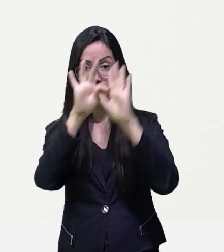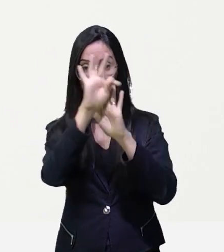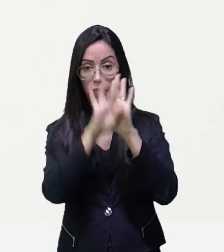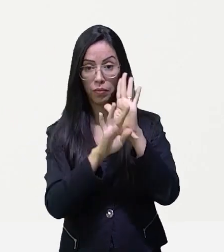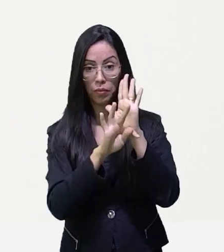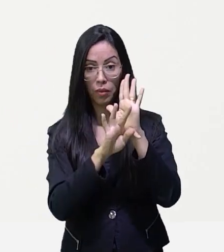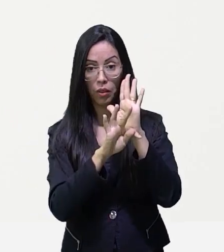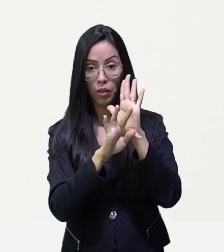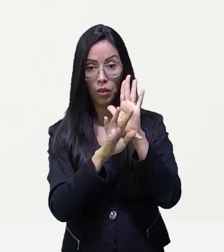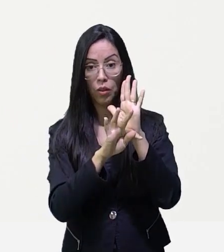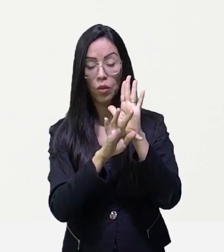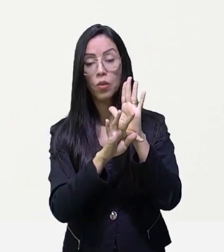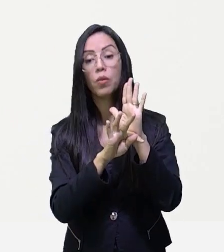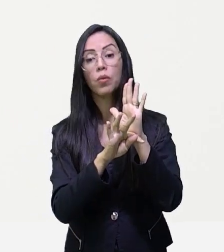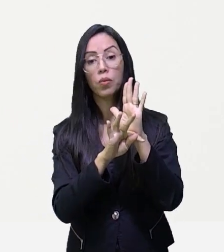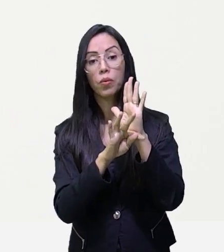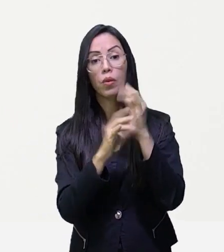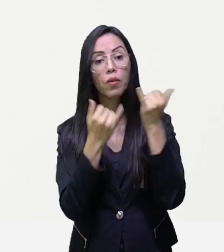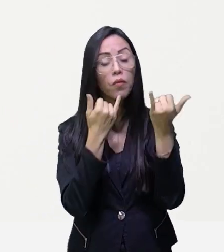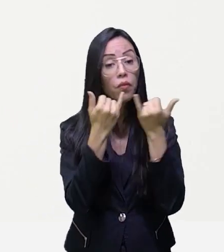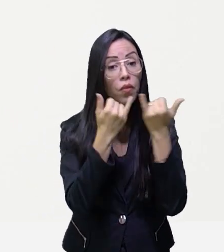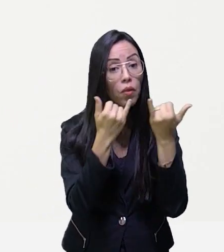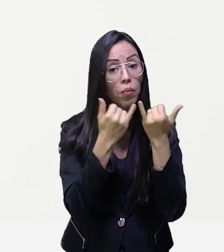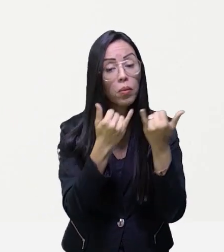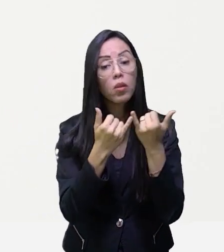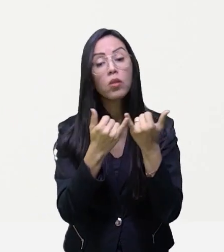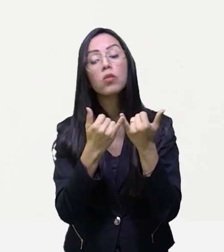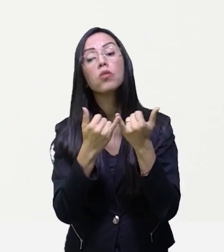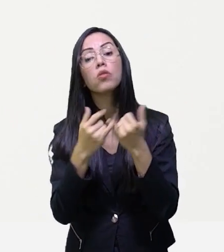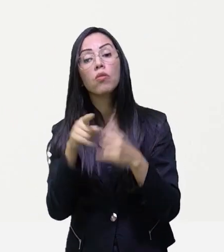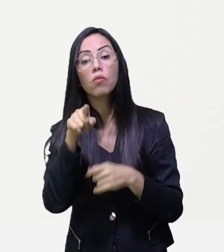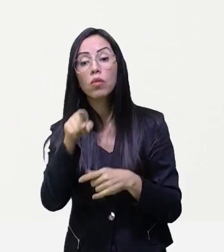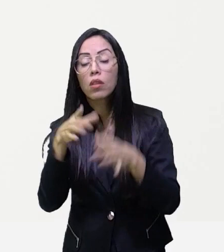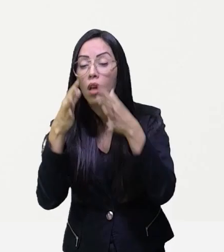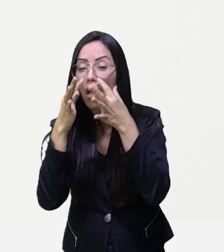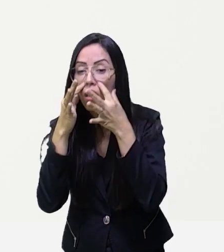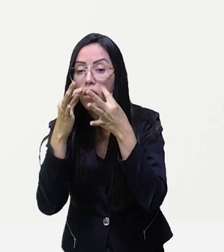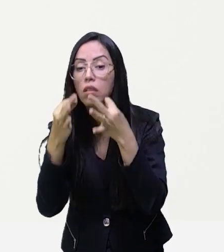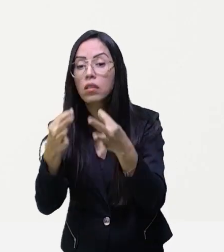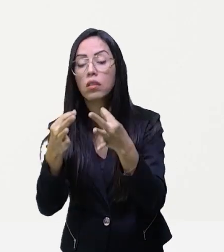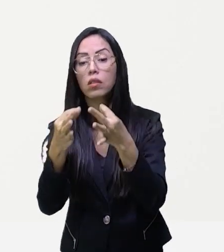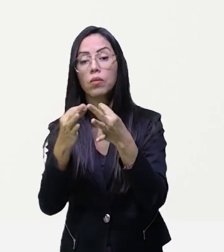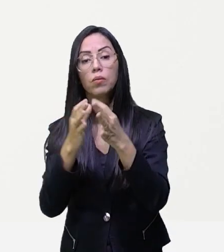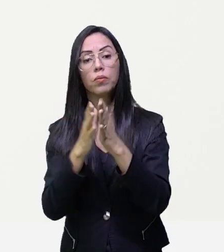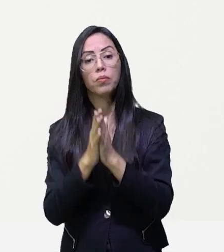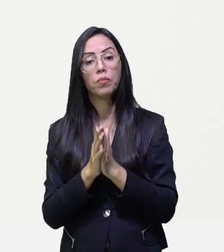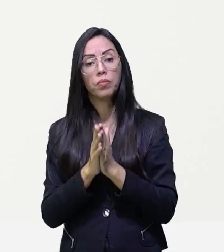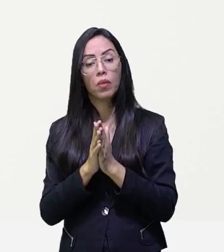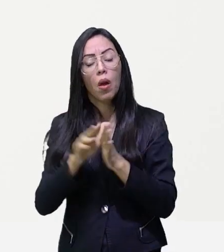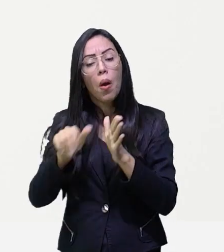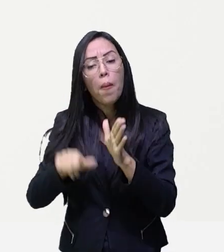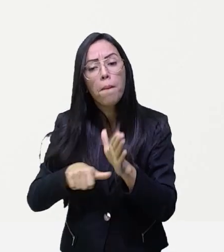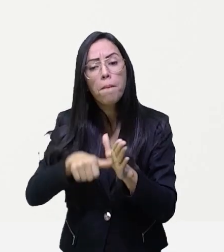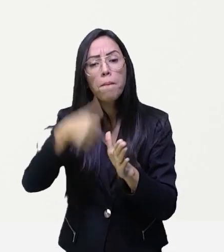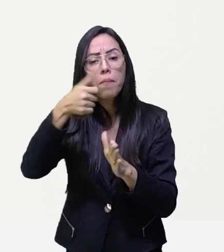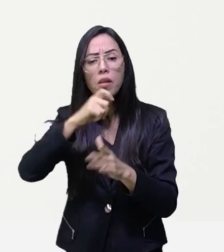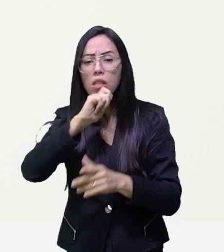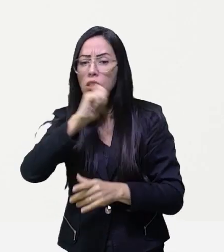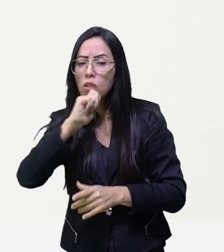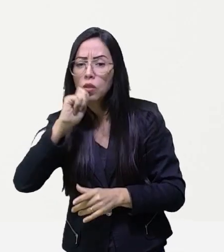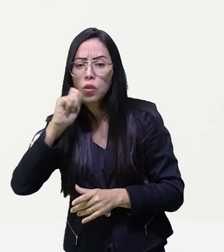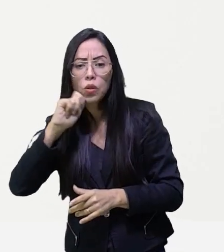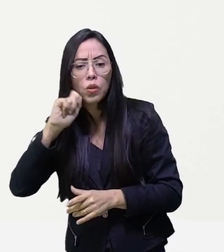dentes limpinhos. Eu vou fazer a leitura, eu quero que vocês prestem muita atenção. As primeiras escovas de